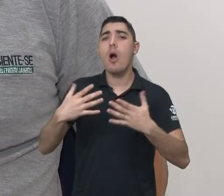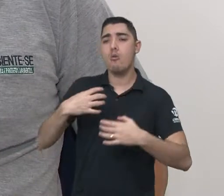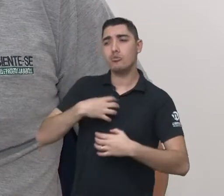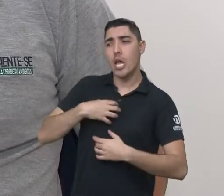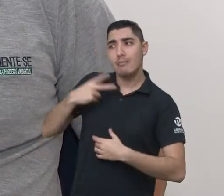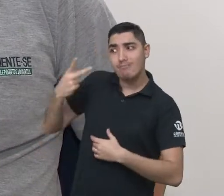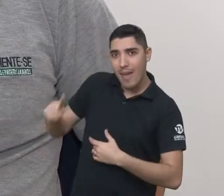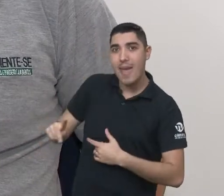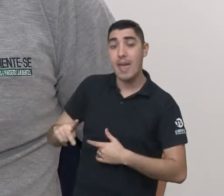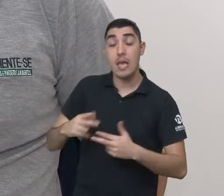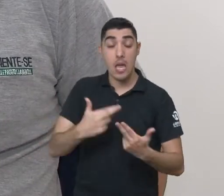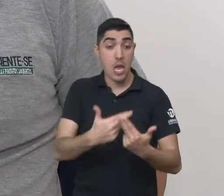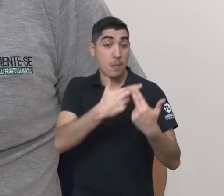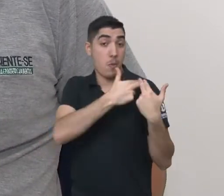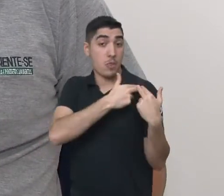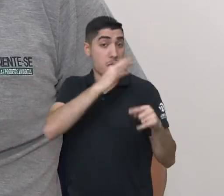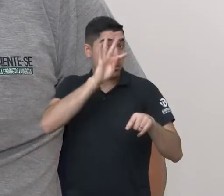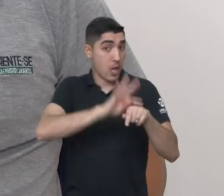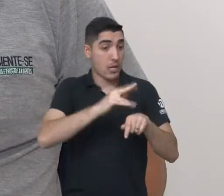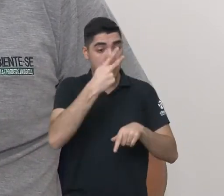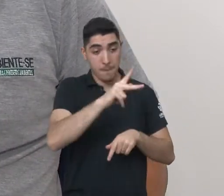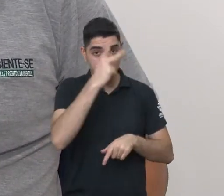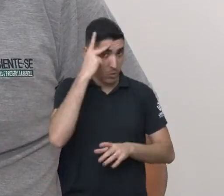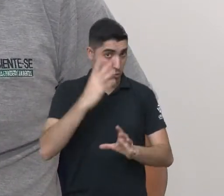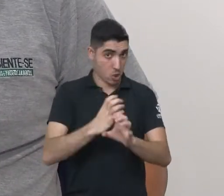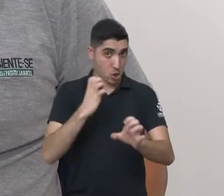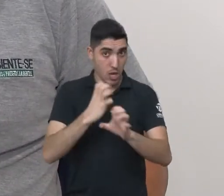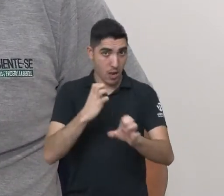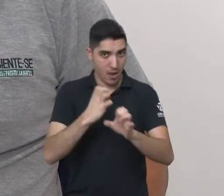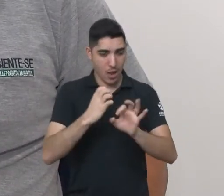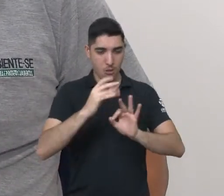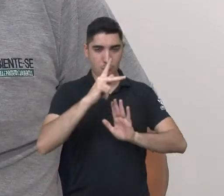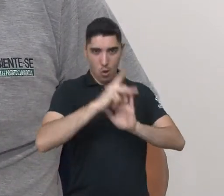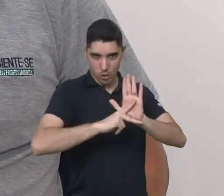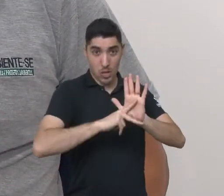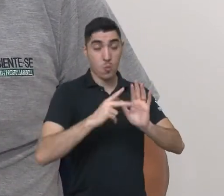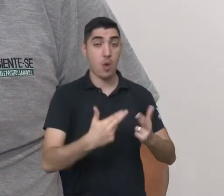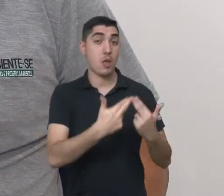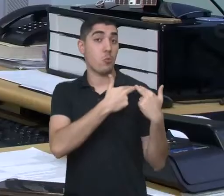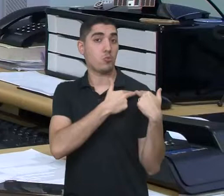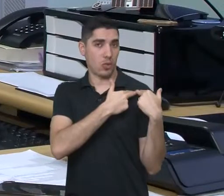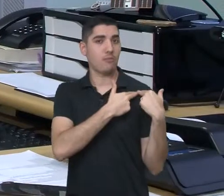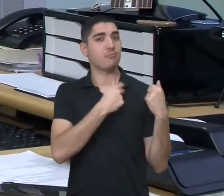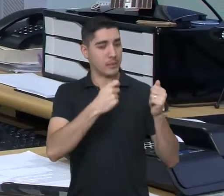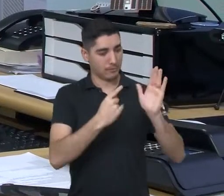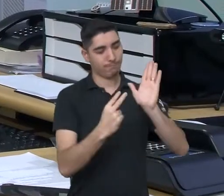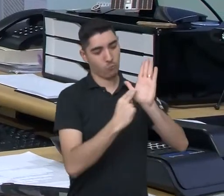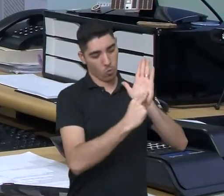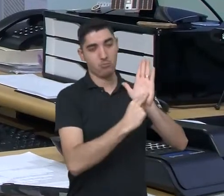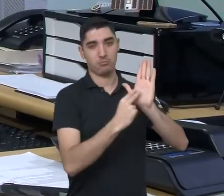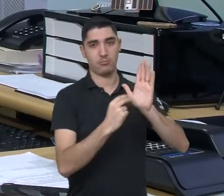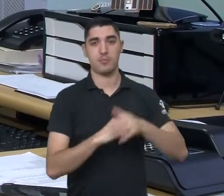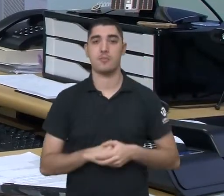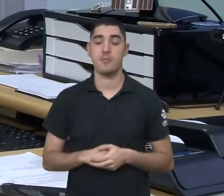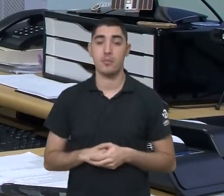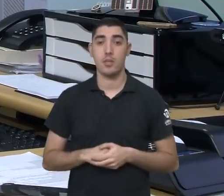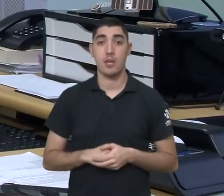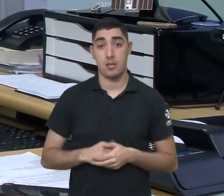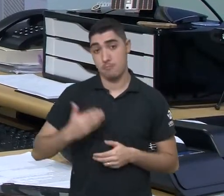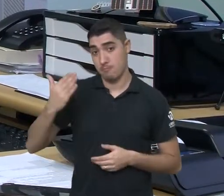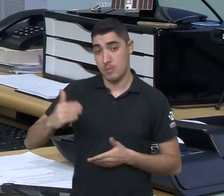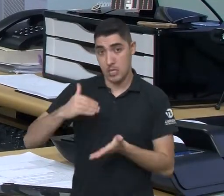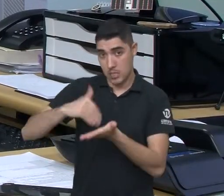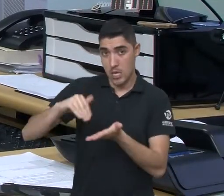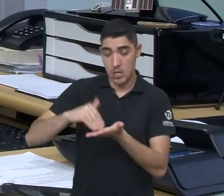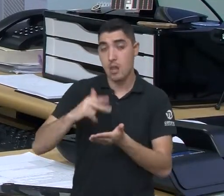a apresentação de anotação de responsabilidade técnica do engenheiro responsável pelo projeto. Segundo o secretário de Urbanismo,